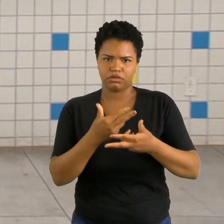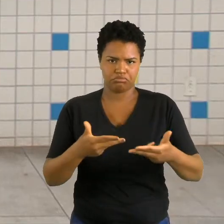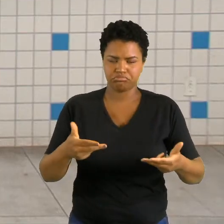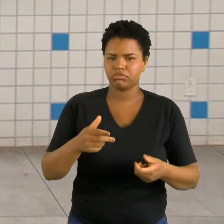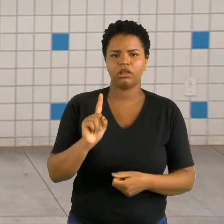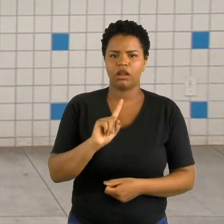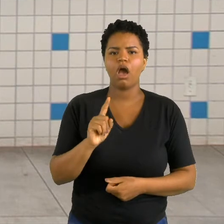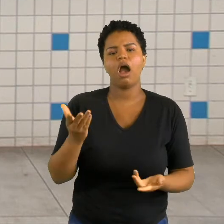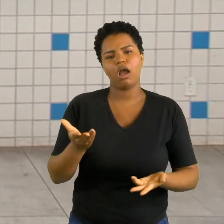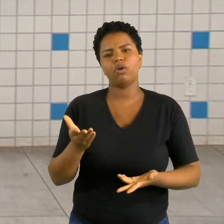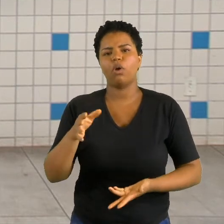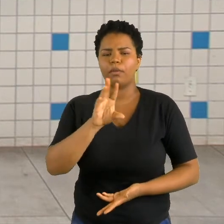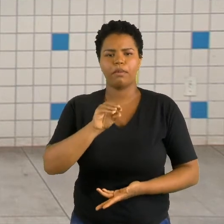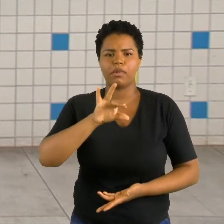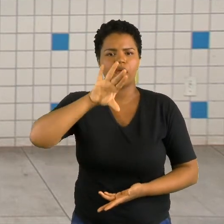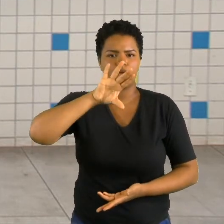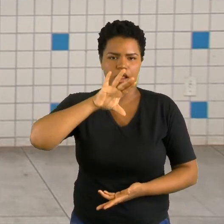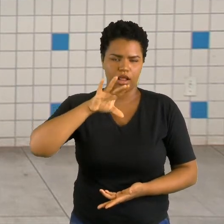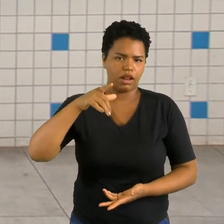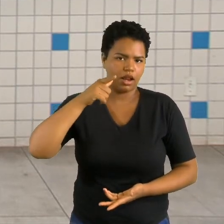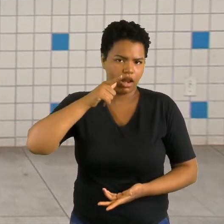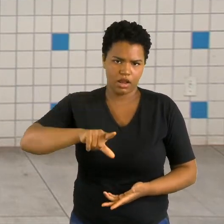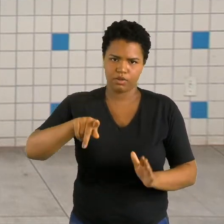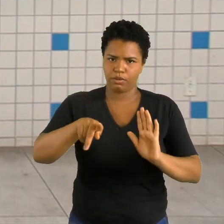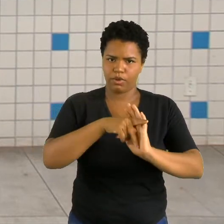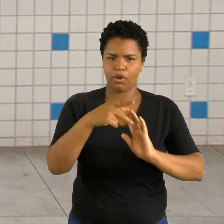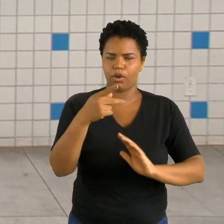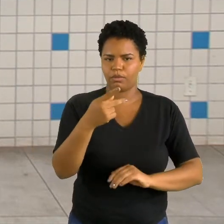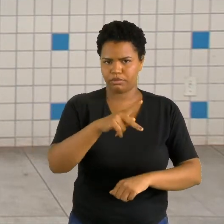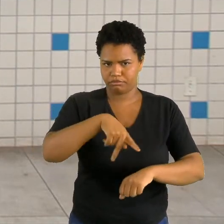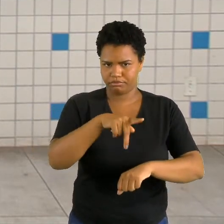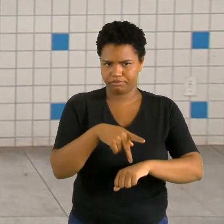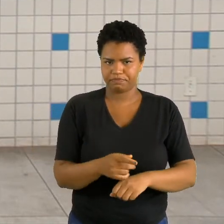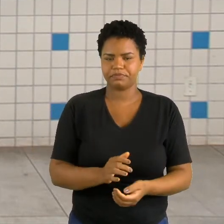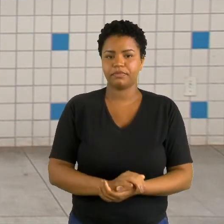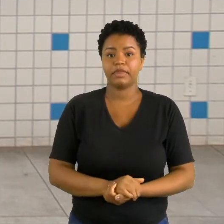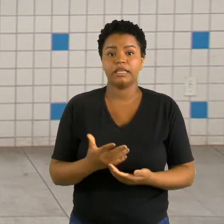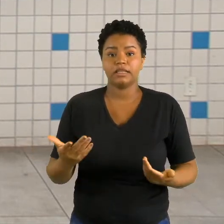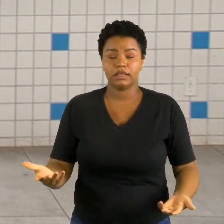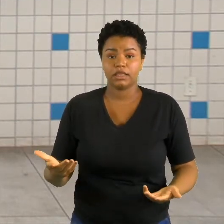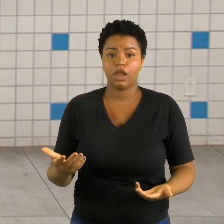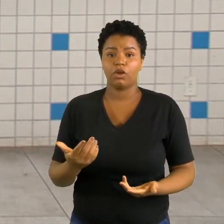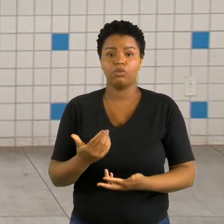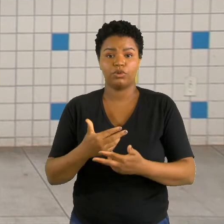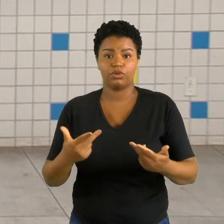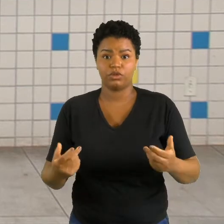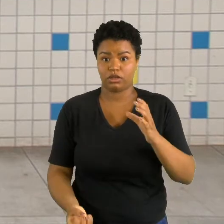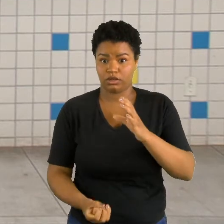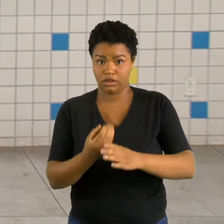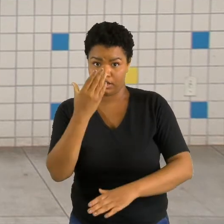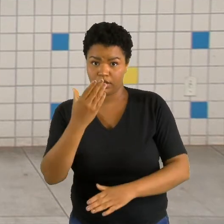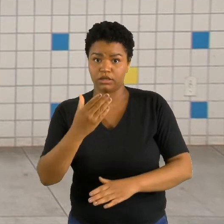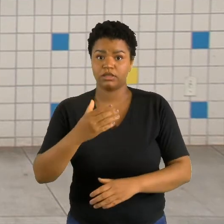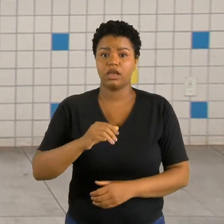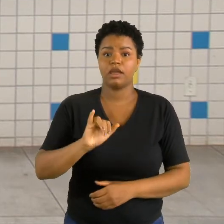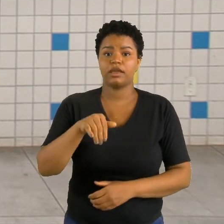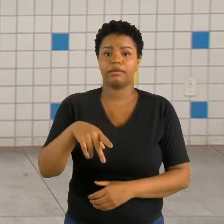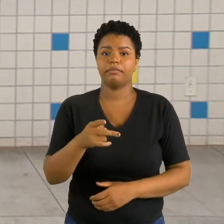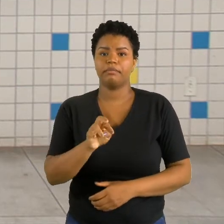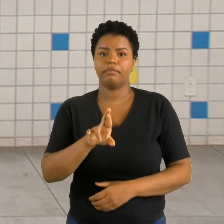Igreja Católica, ele faz um voto de castidade, ou seja, ele não pode ter relações com mulheres. Já